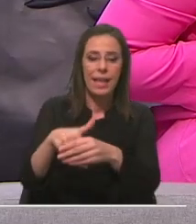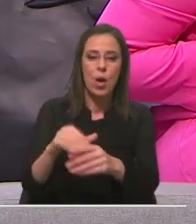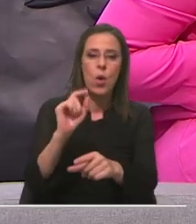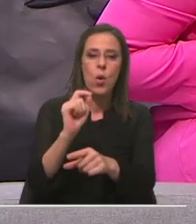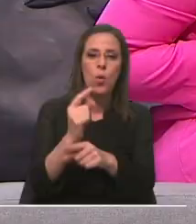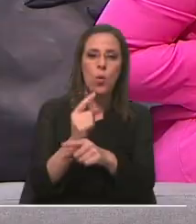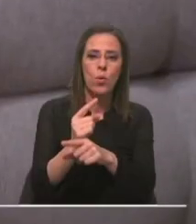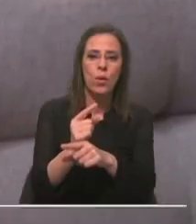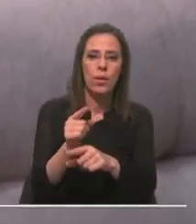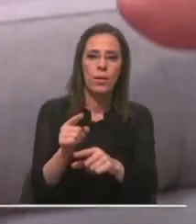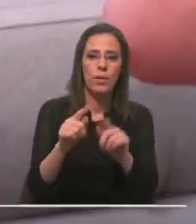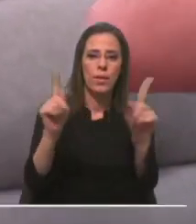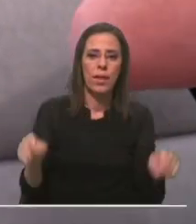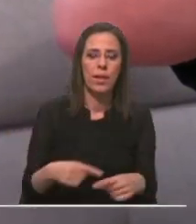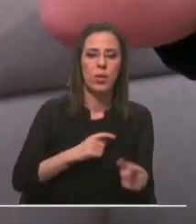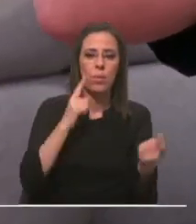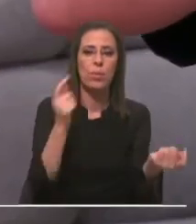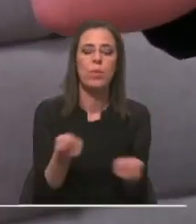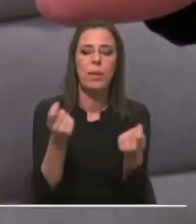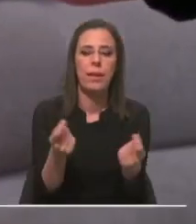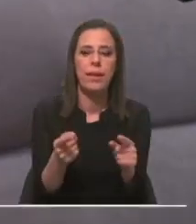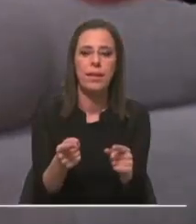eu tivesse o cartaz do meu espetáculo.